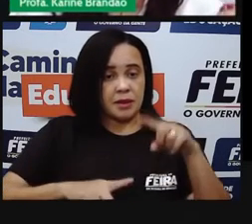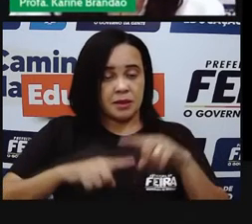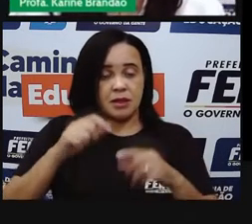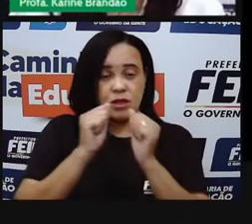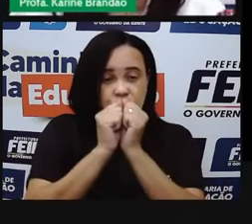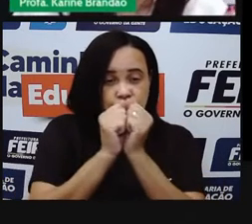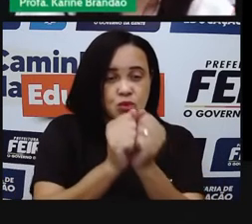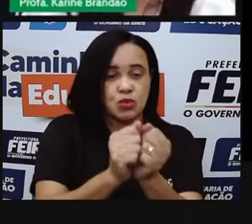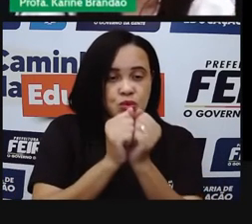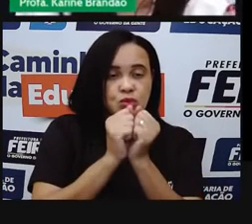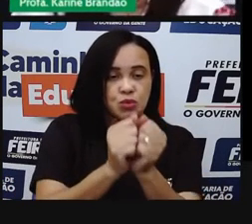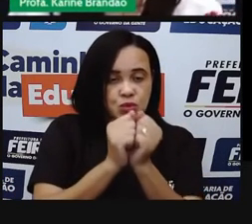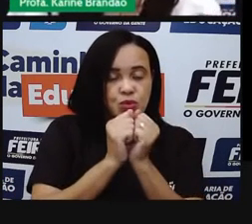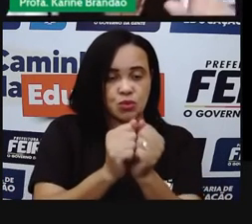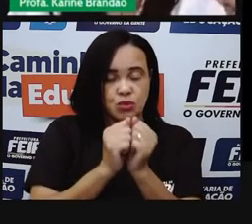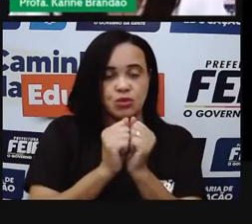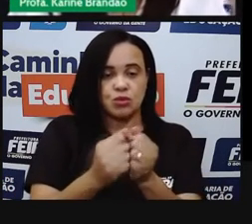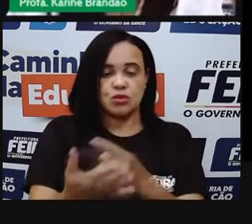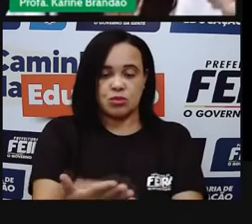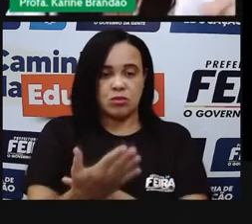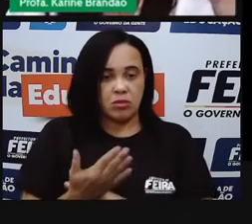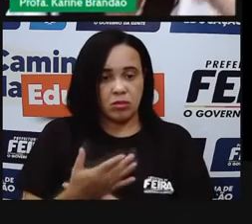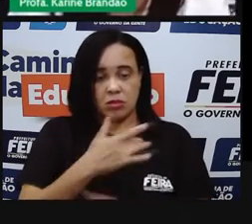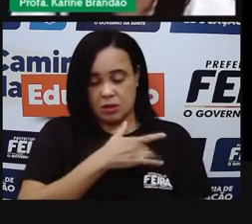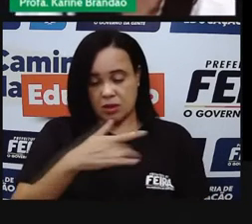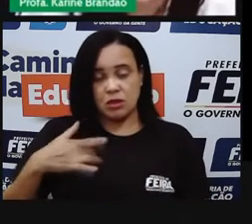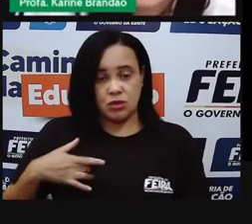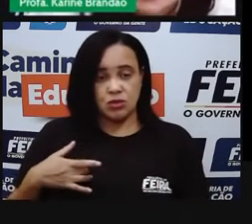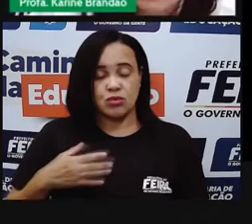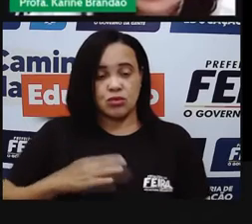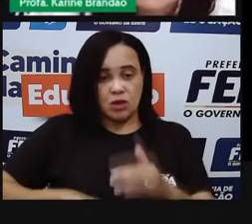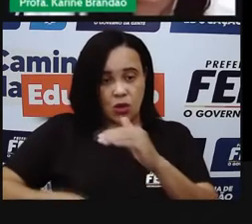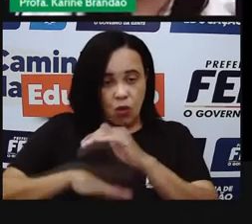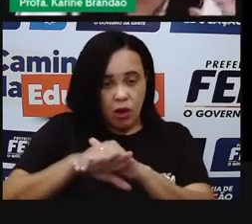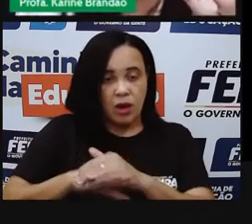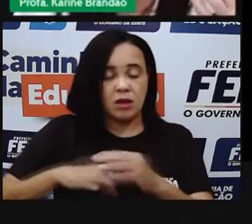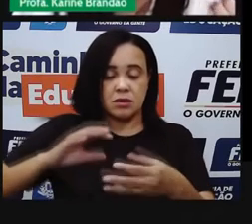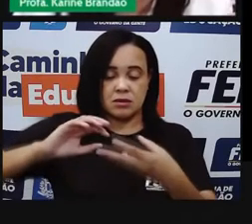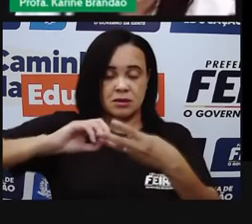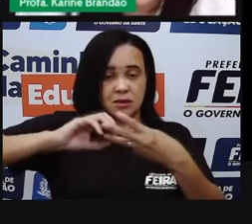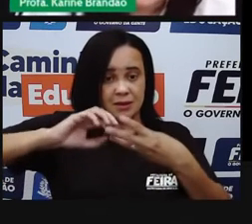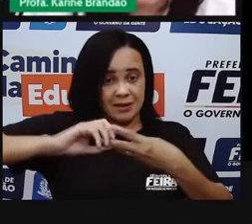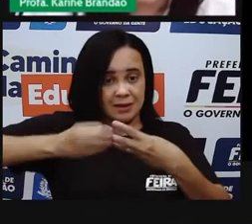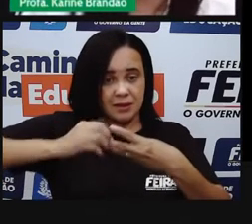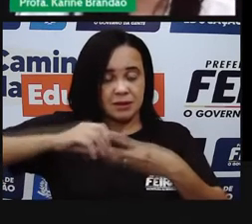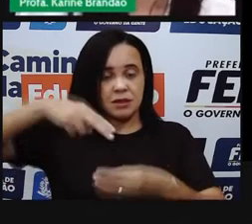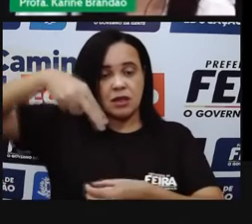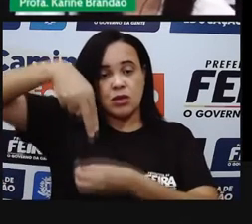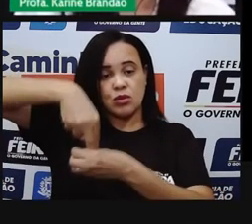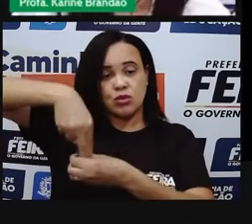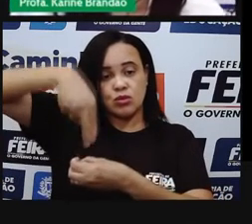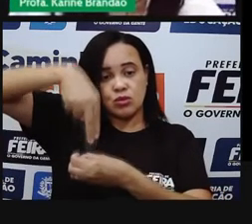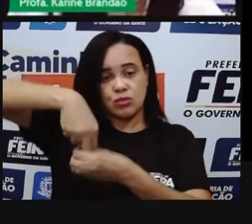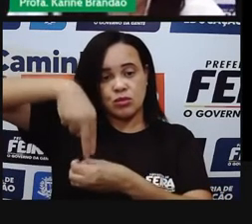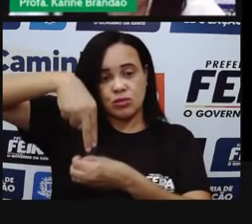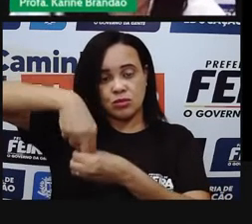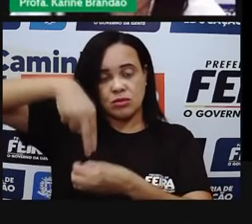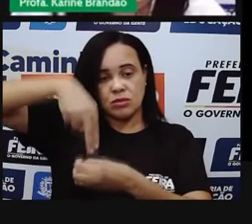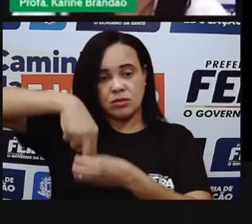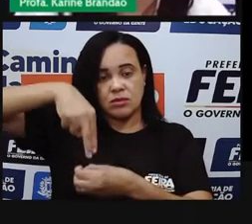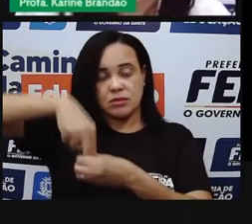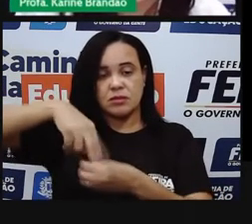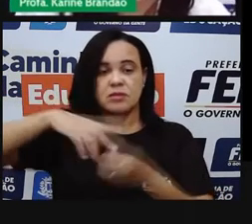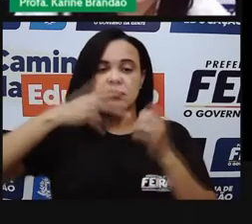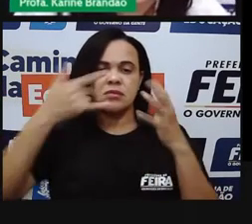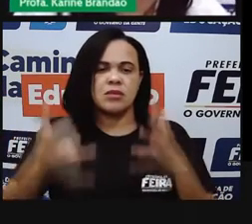as proteínas, o DNA mais as proteínas enroladinhos dentro da célula, dentro do núcleo da célula, a gente diz